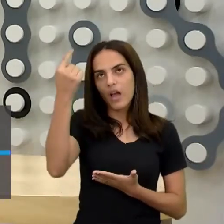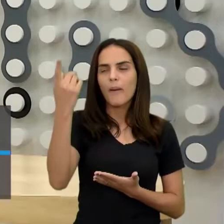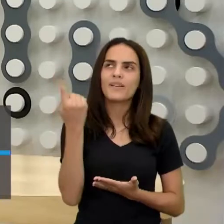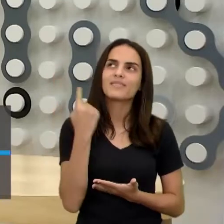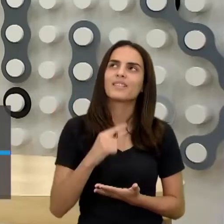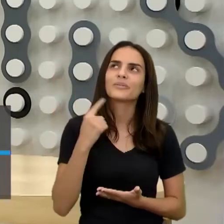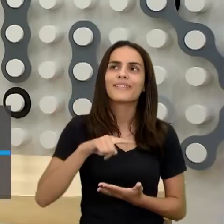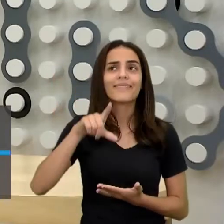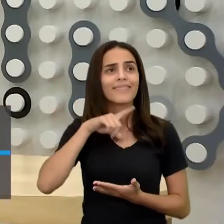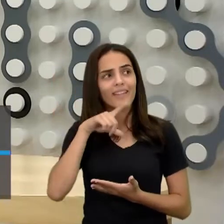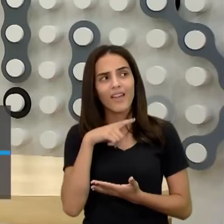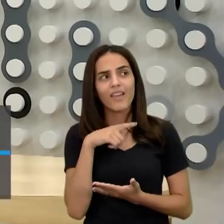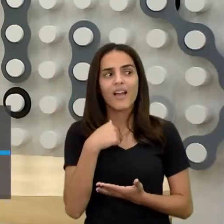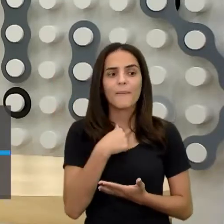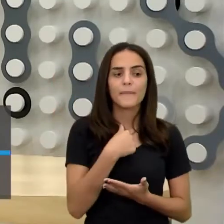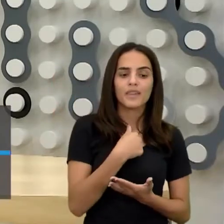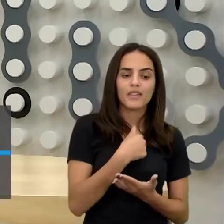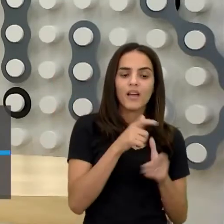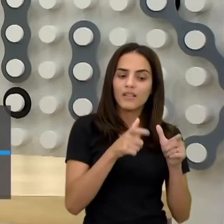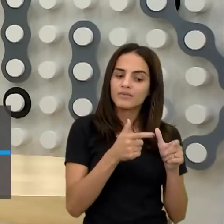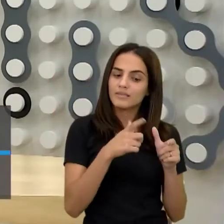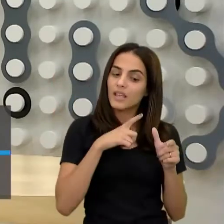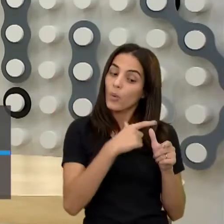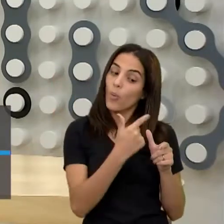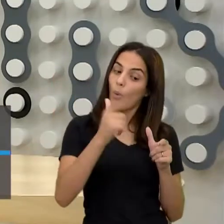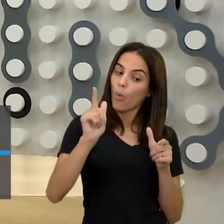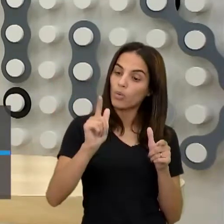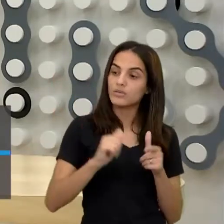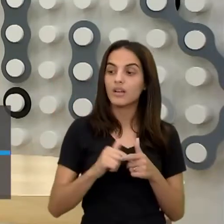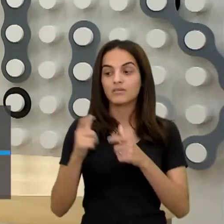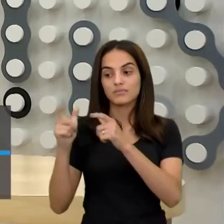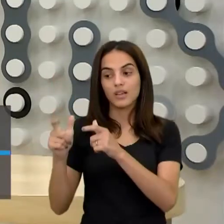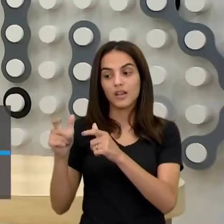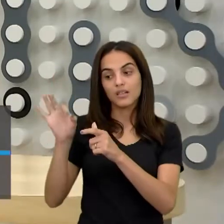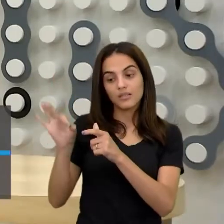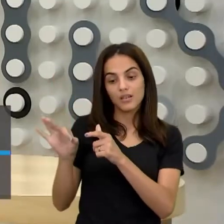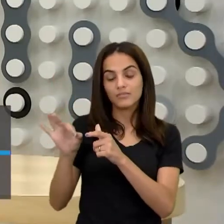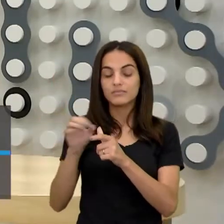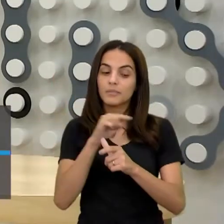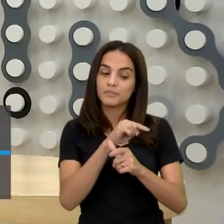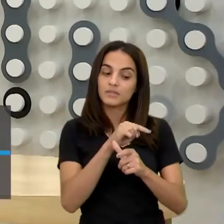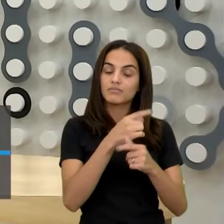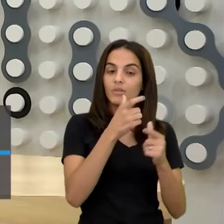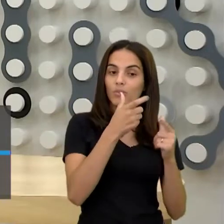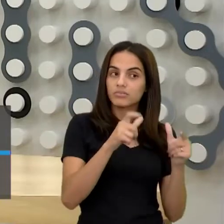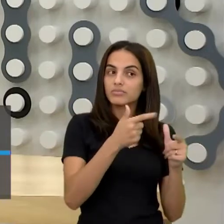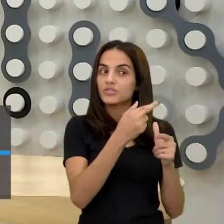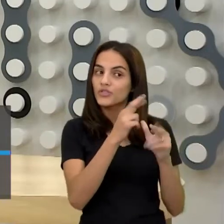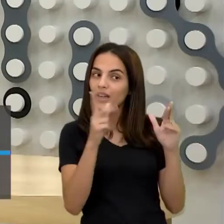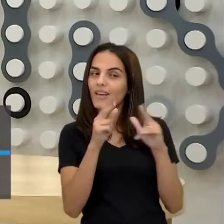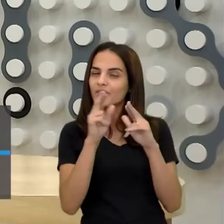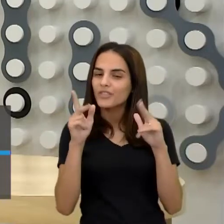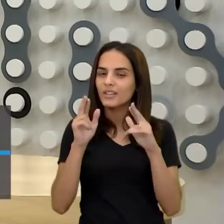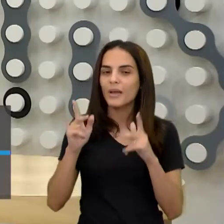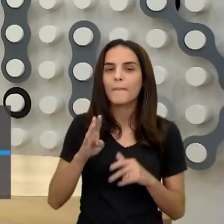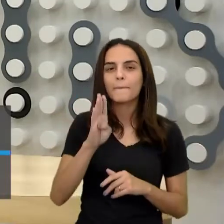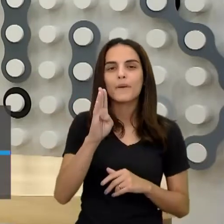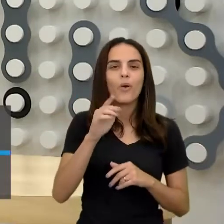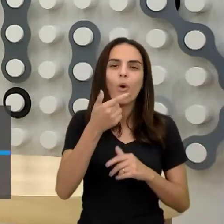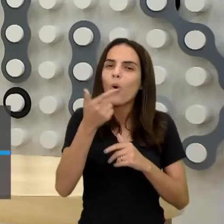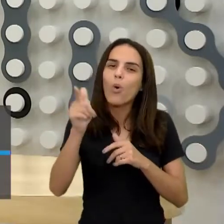Nova York tem tal coisa, a minha cidade tem tal coisa. Nova York é isso, minha cidade é isso. Ou então outra cidade qualquer, sei lá,